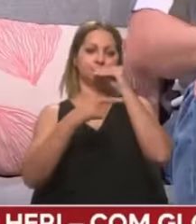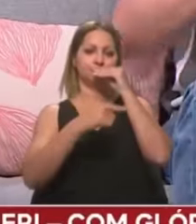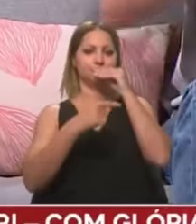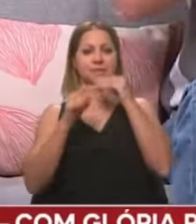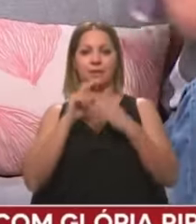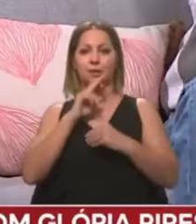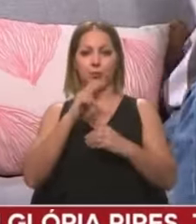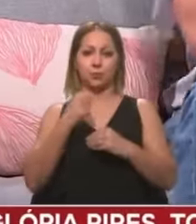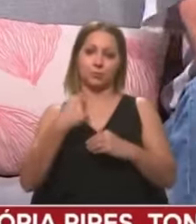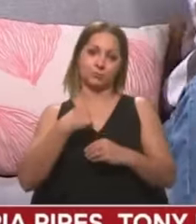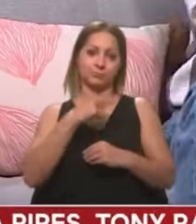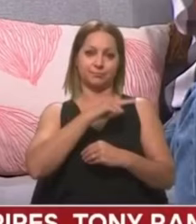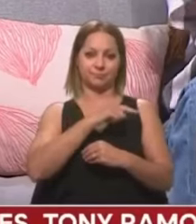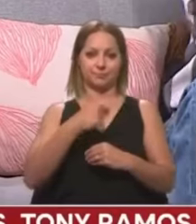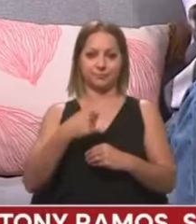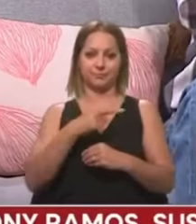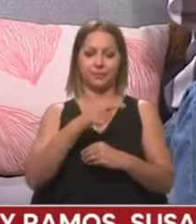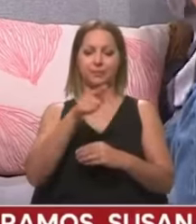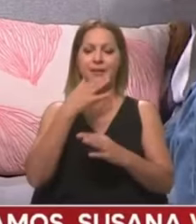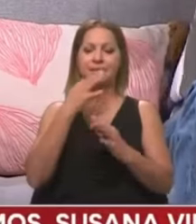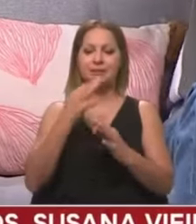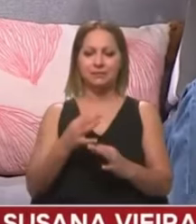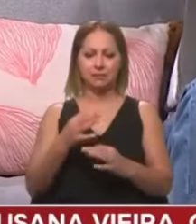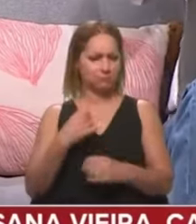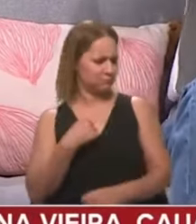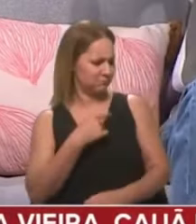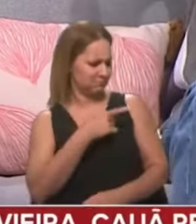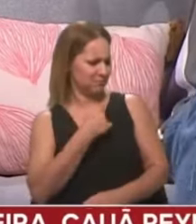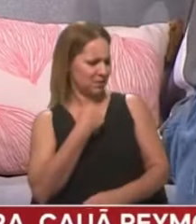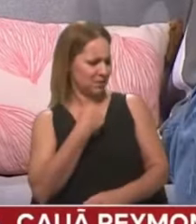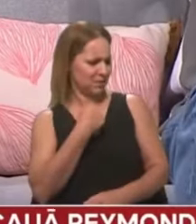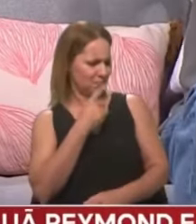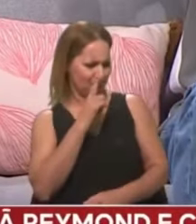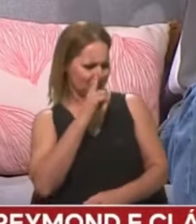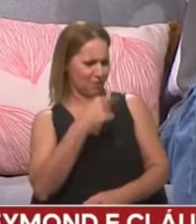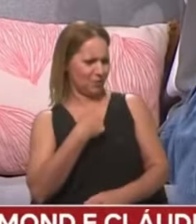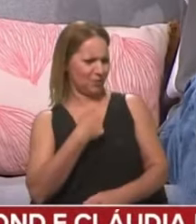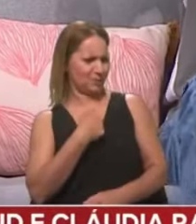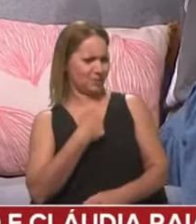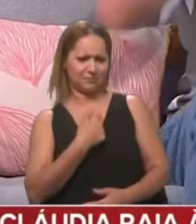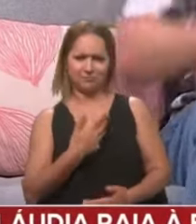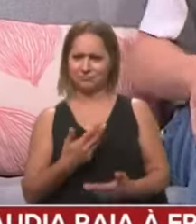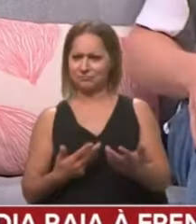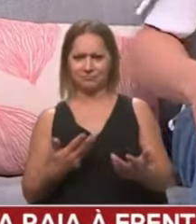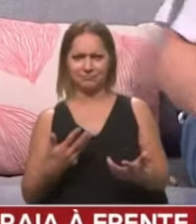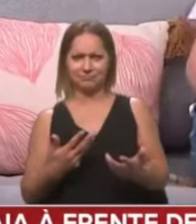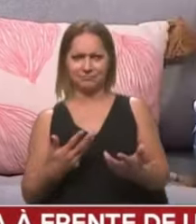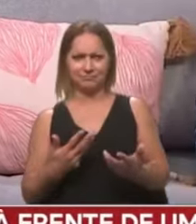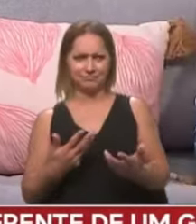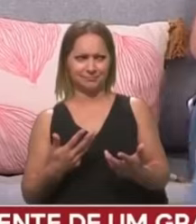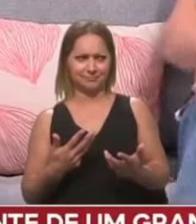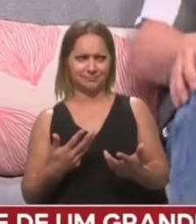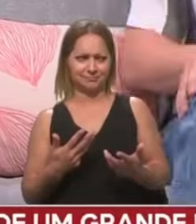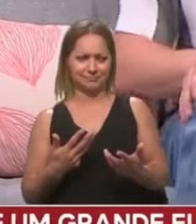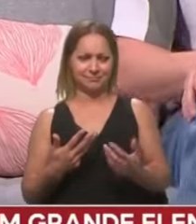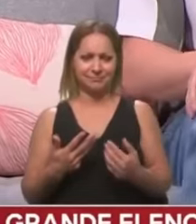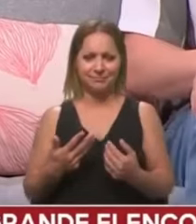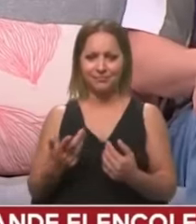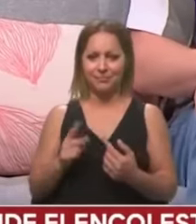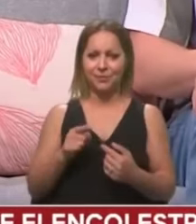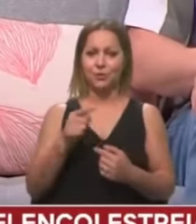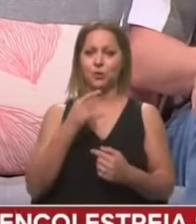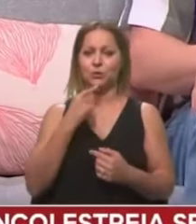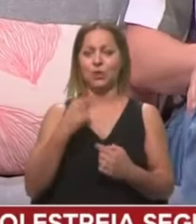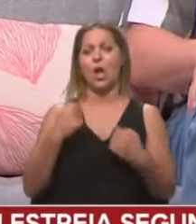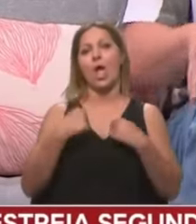para ser sincera. Não, ah, tipo que não eu sou para... mentirosa. Não, bro. Já percebi que eles estão muito bem. Não, para depois tu